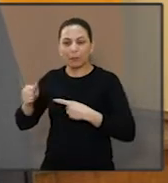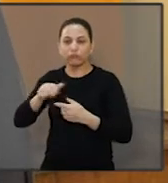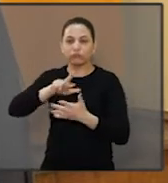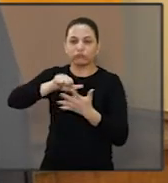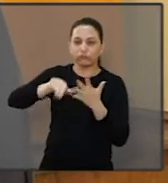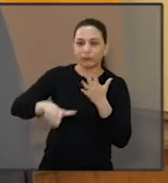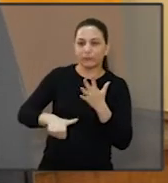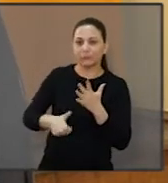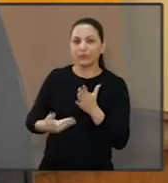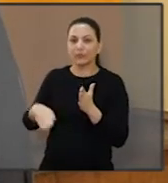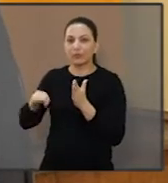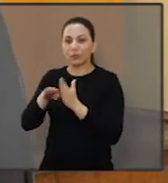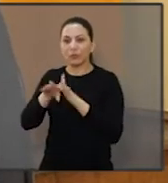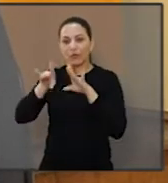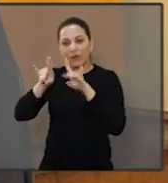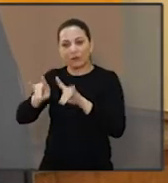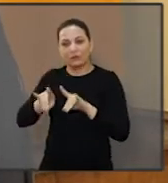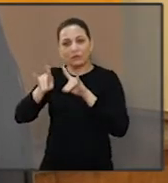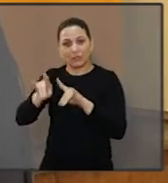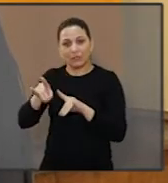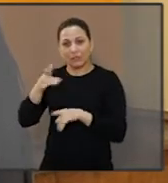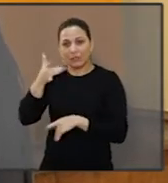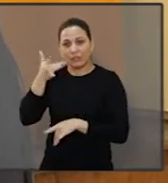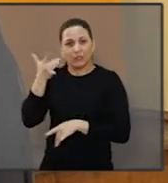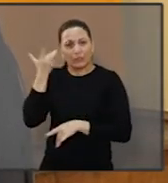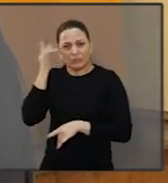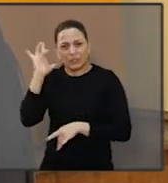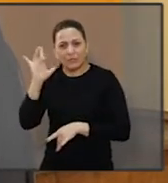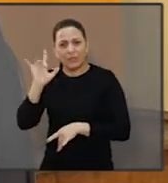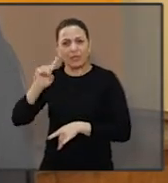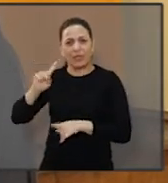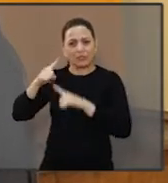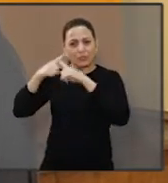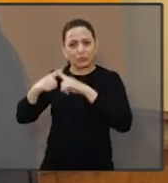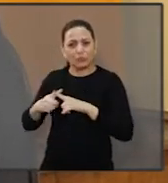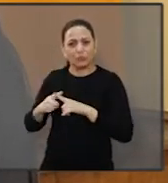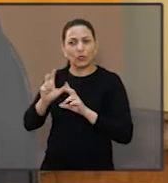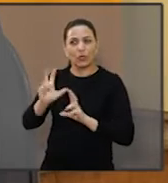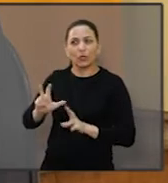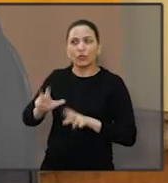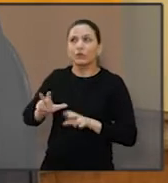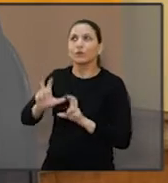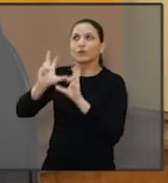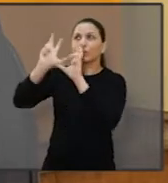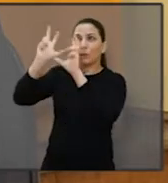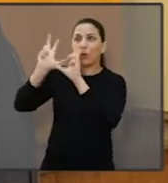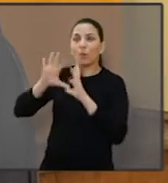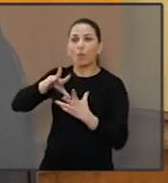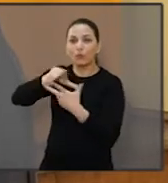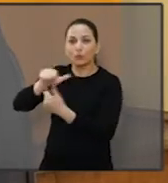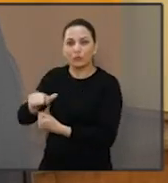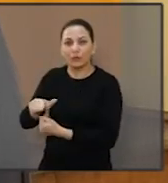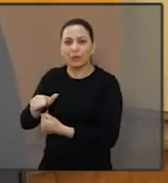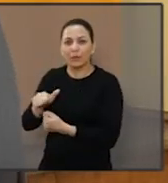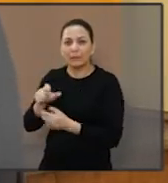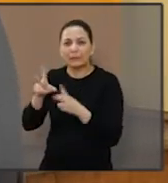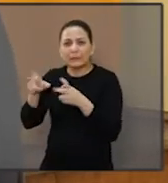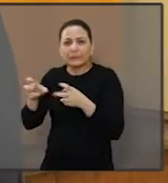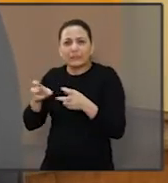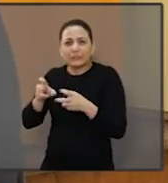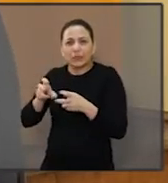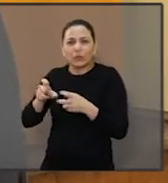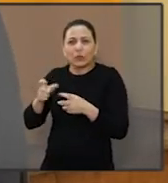e ninguém sabia que a gente estava lá jogando o Mundial. Só começaram a se dar conta quando a gente começou a ganhar os